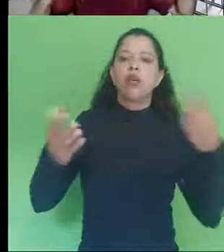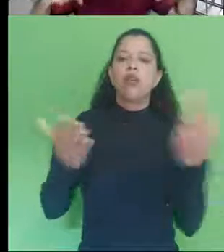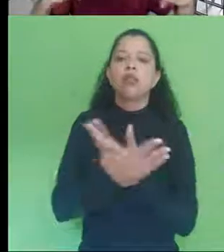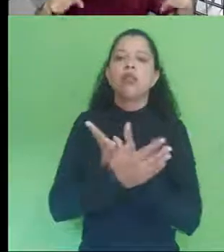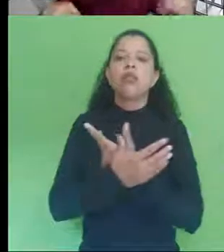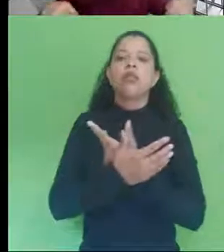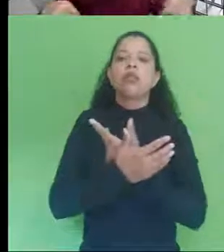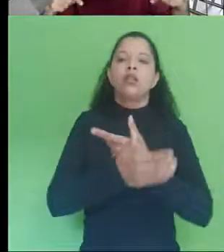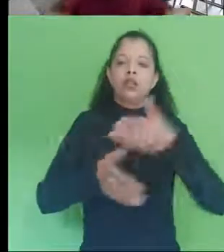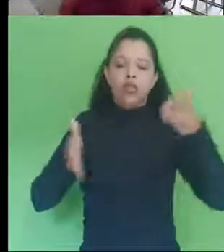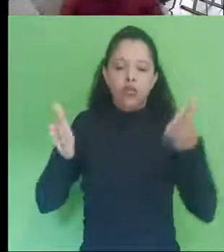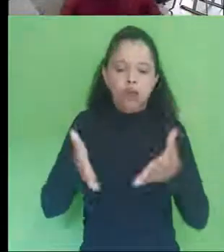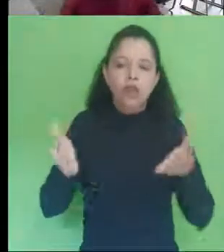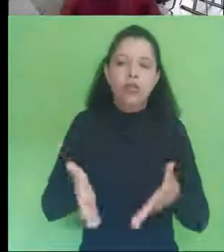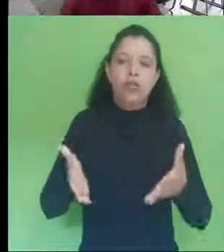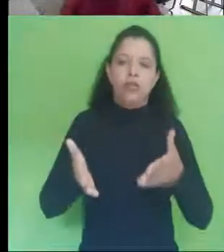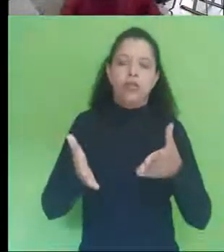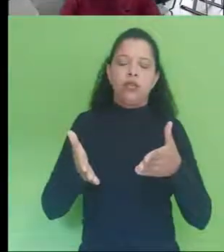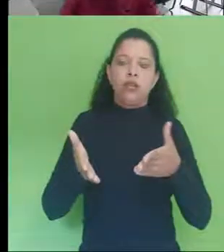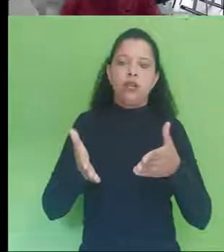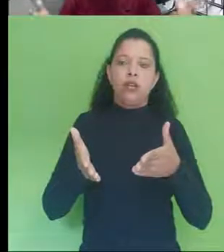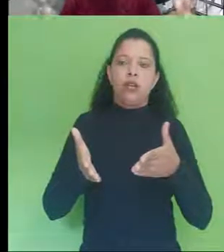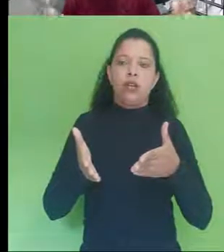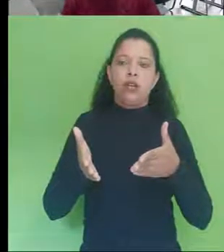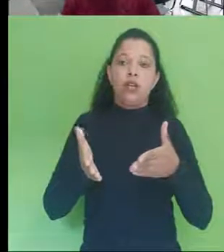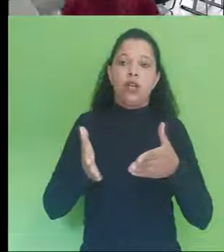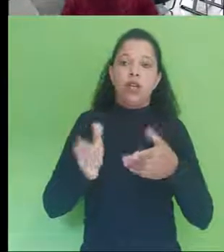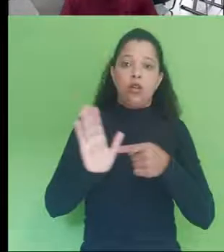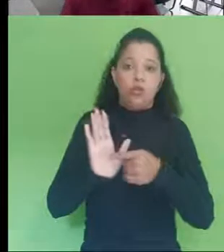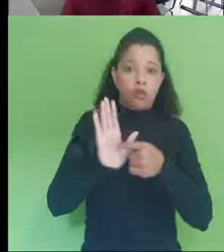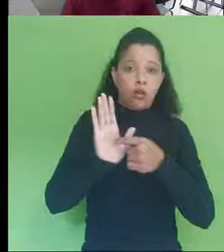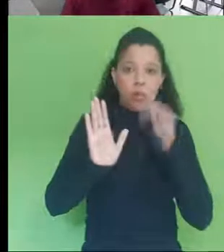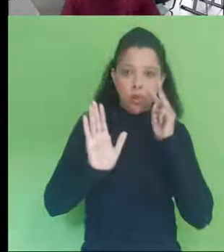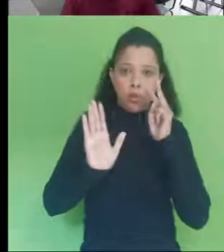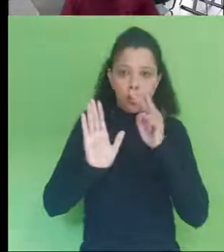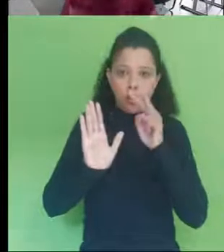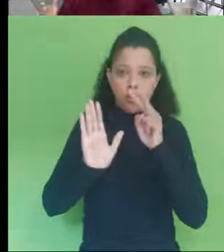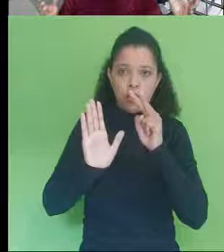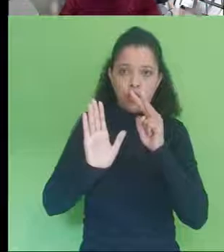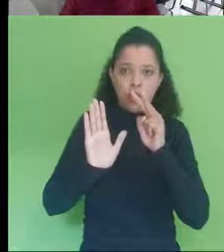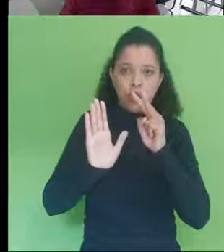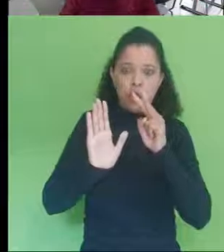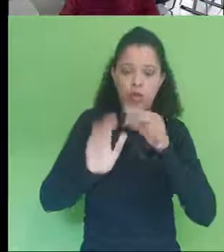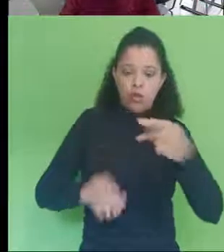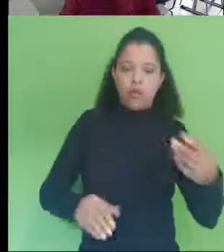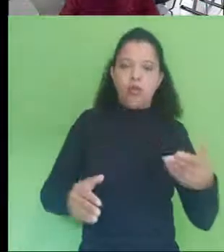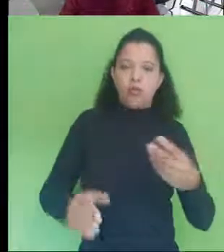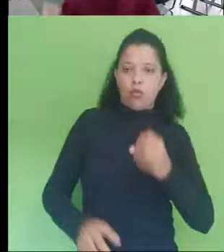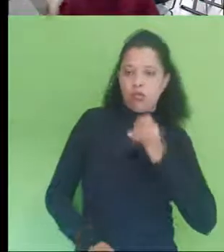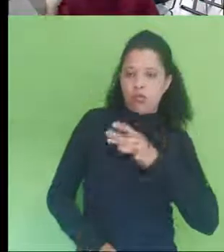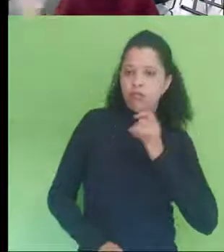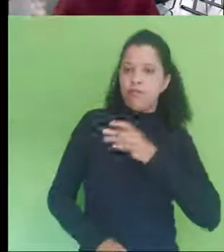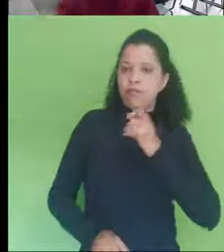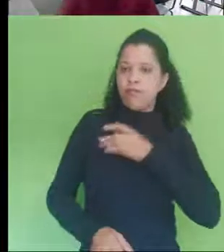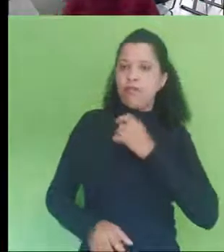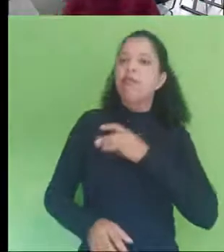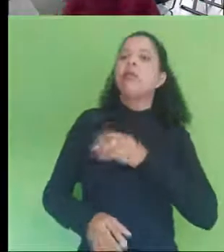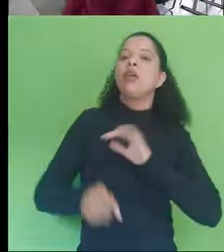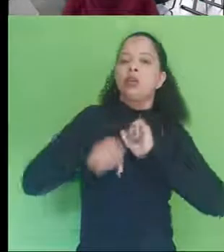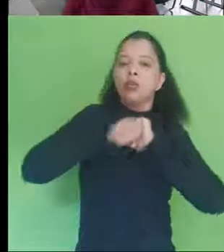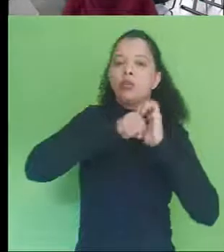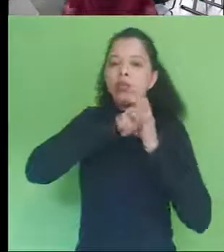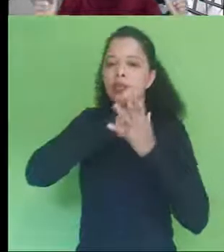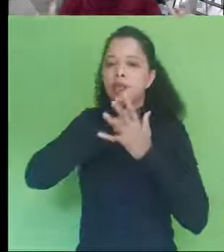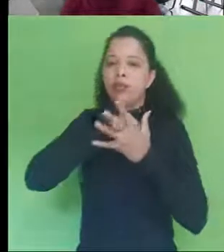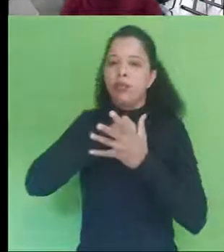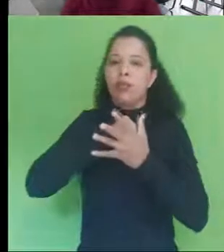o presente, o aqui e agora, o hoje? Está sendo o presente do medo, o presente do coronavírus, o medo do